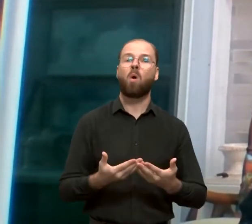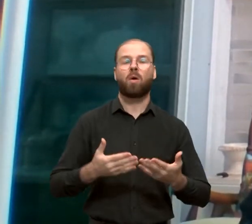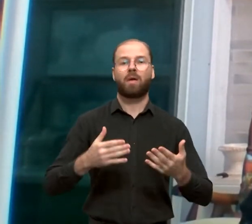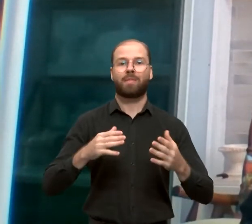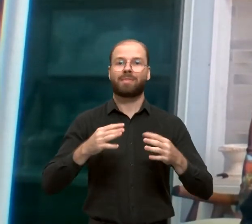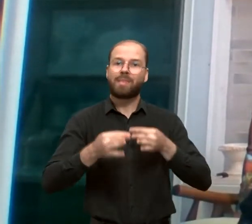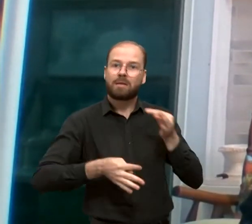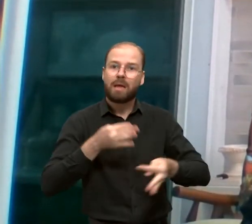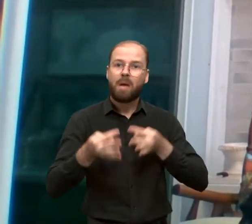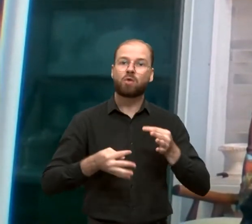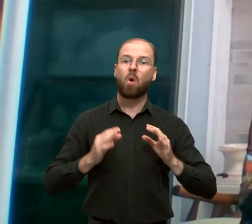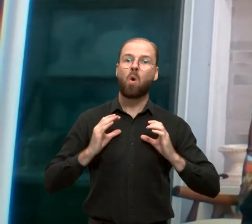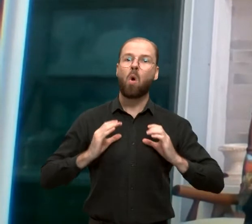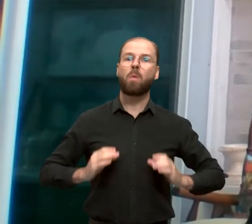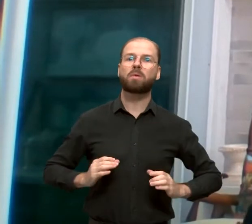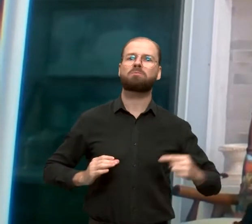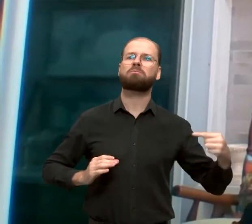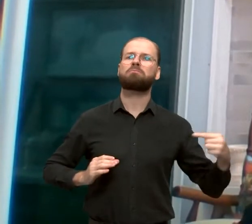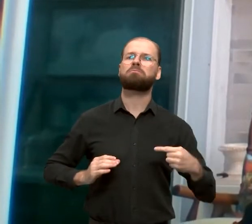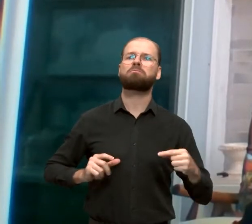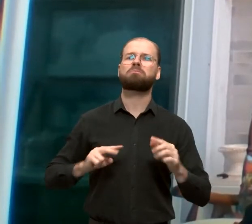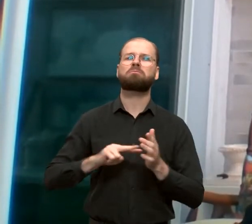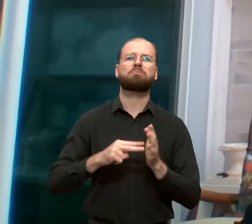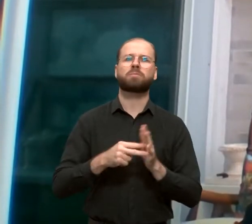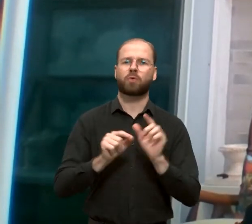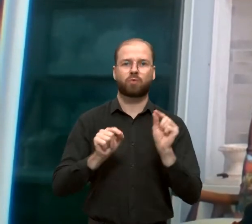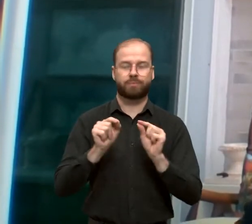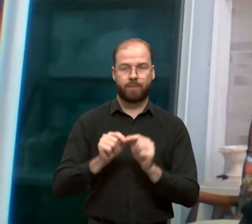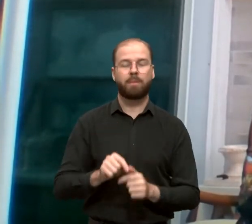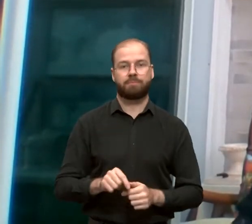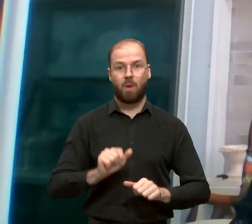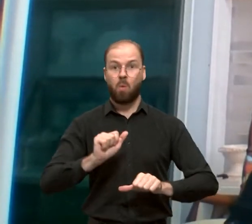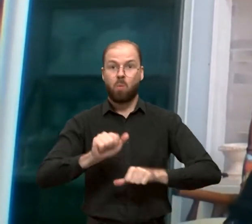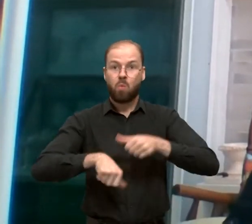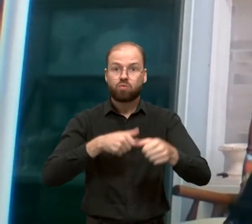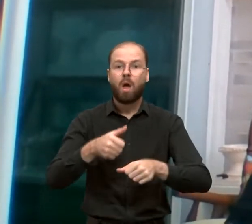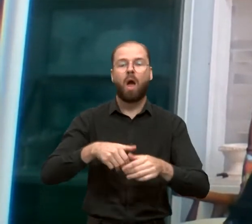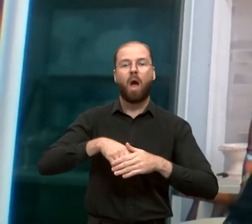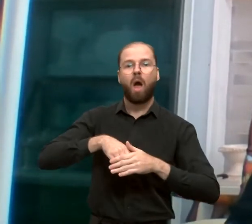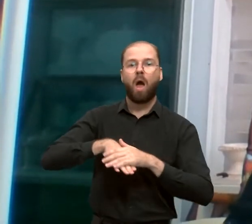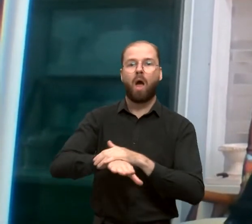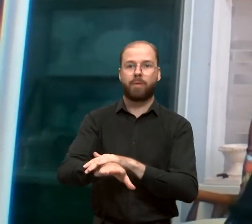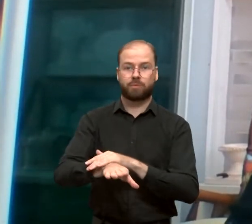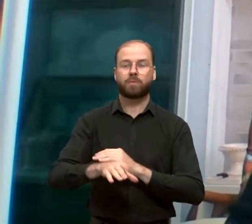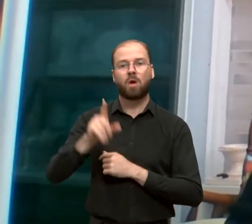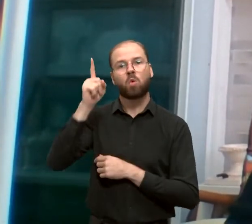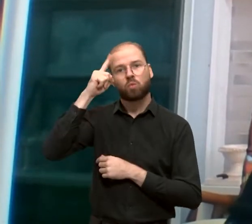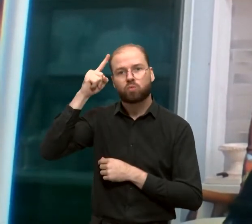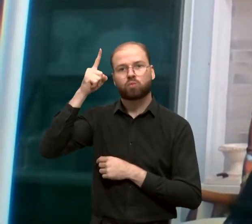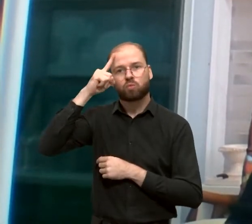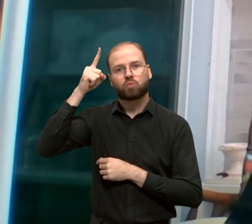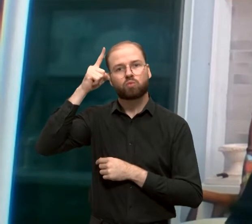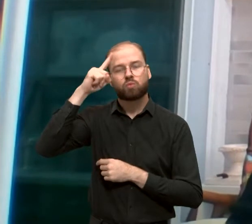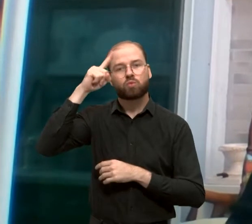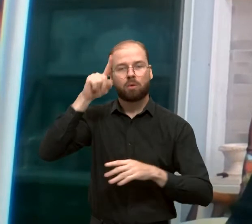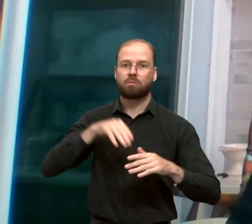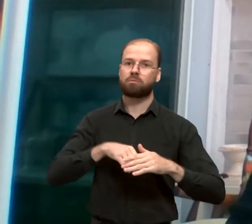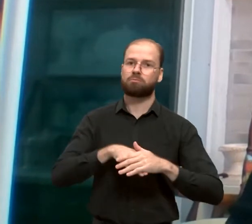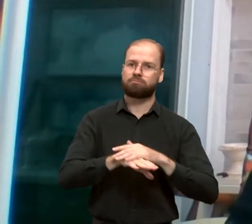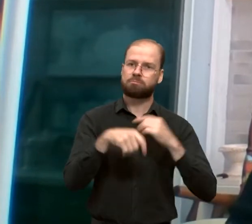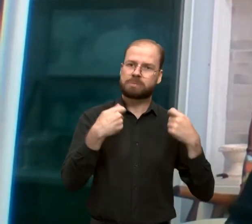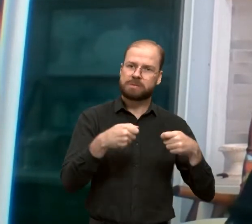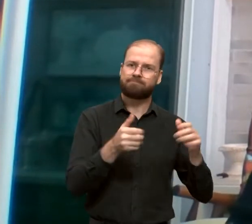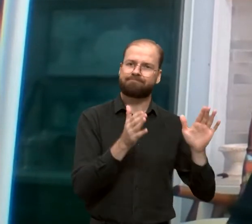esse tratamento comportamental? Mudanças de hábitos, né? Essa rotina tem que ser seguida